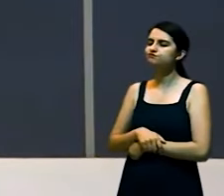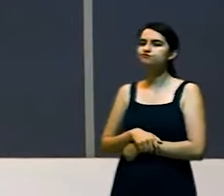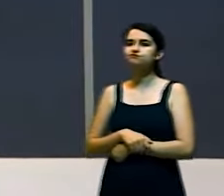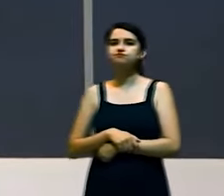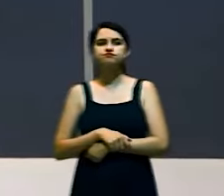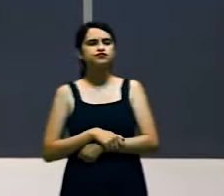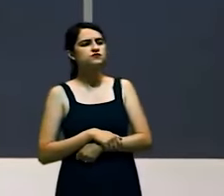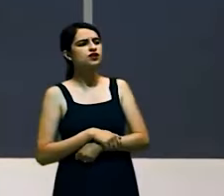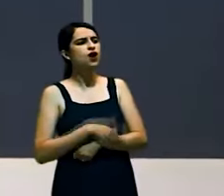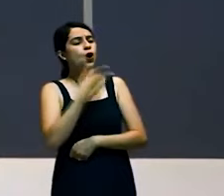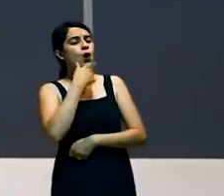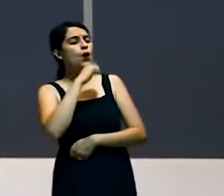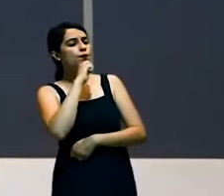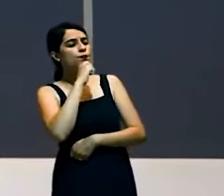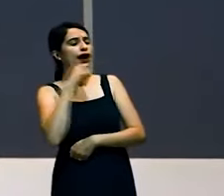posso namorar.